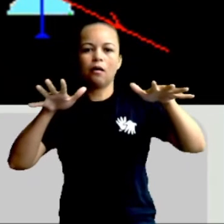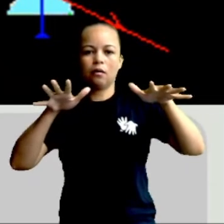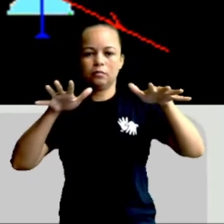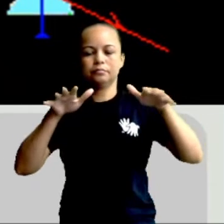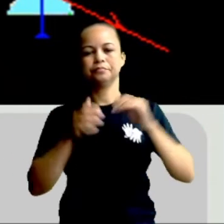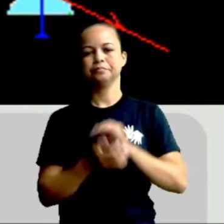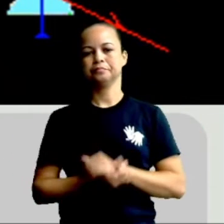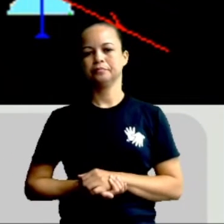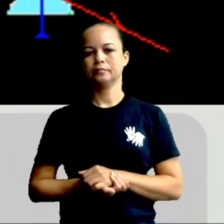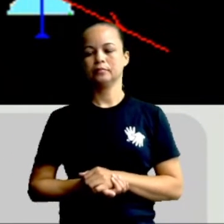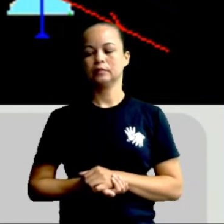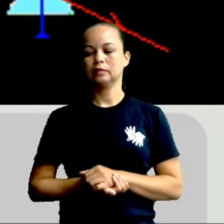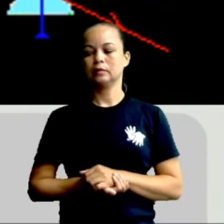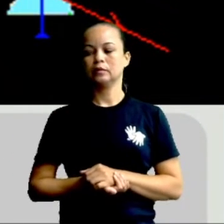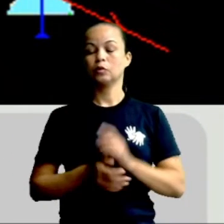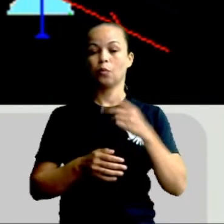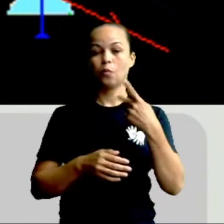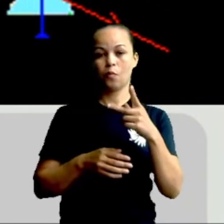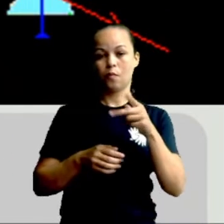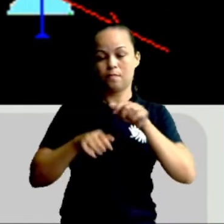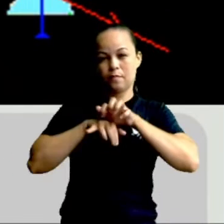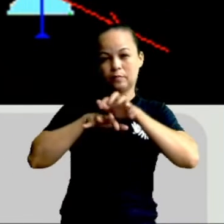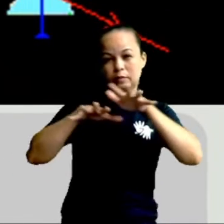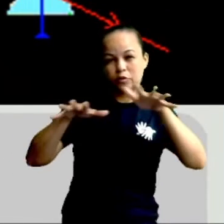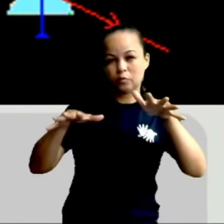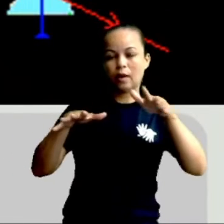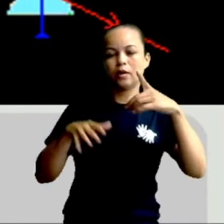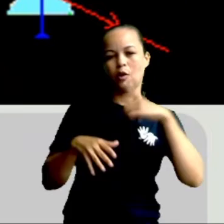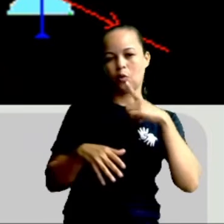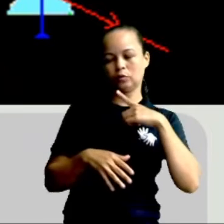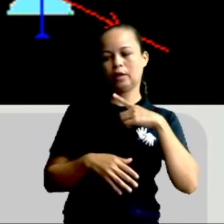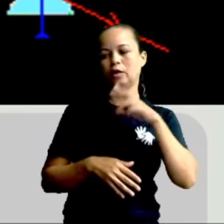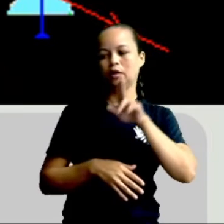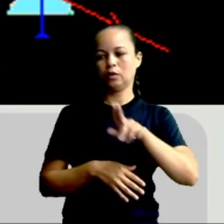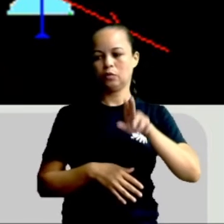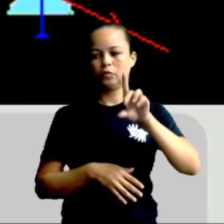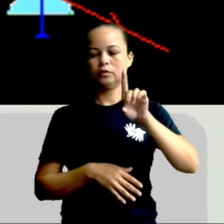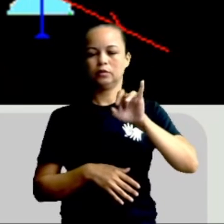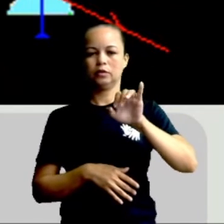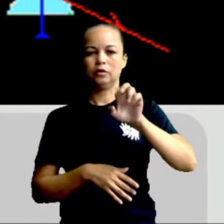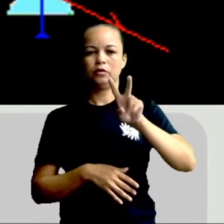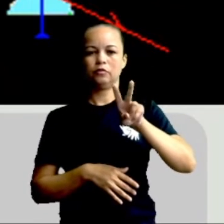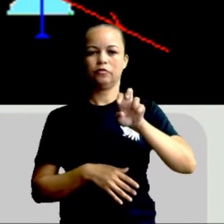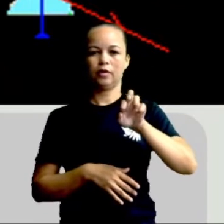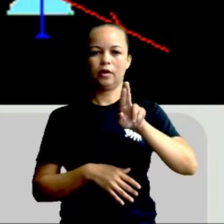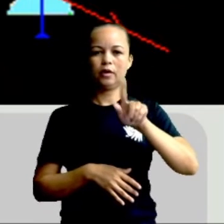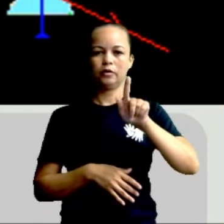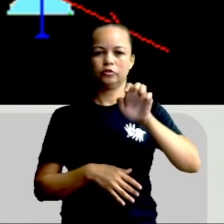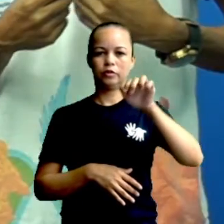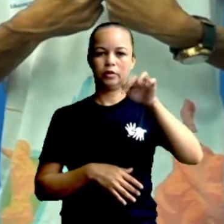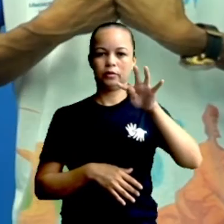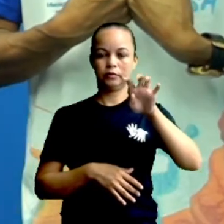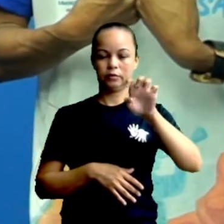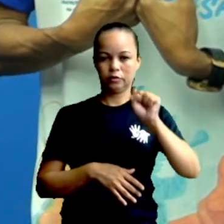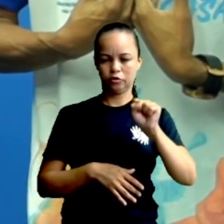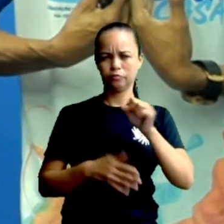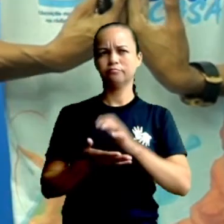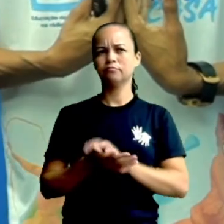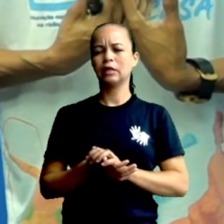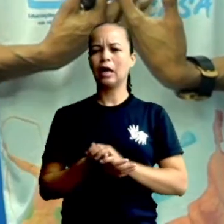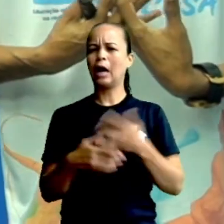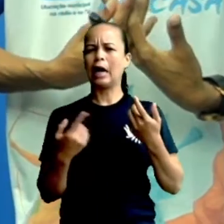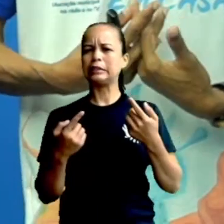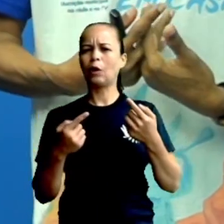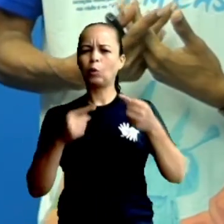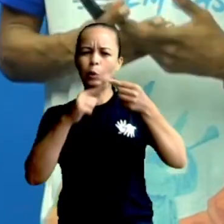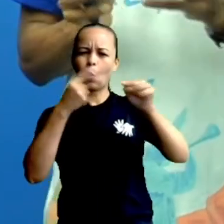tá? Quando se espalha, eu tenho uma lente divergente. Volta aqui para mim rapidinho. Quando eu digo assim, eu não concordo